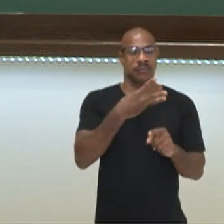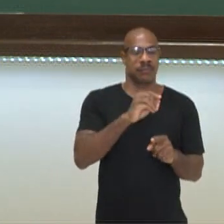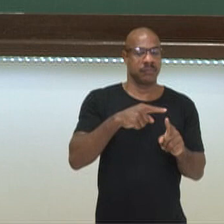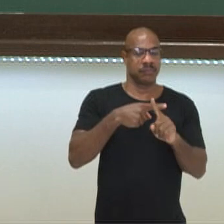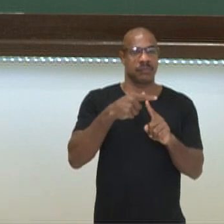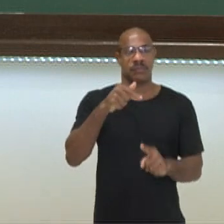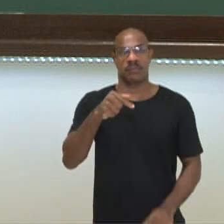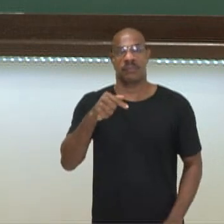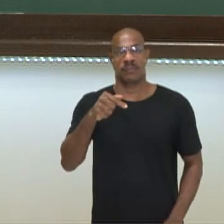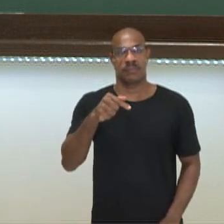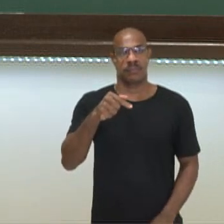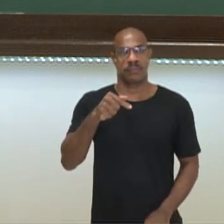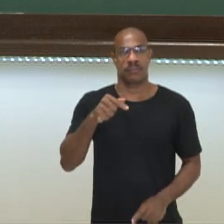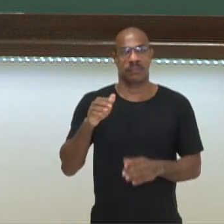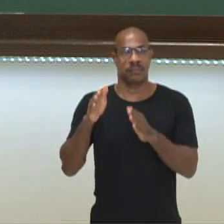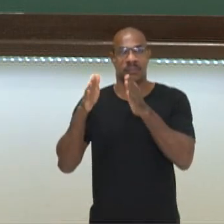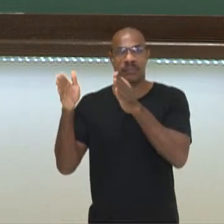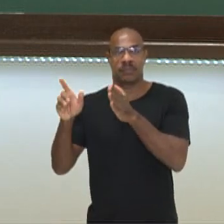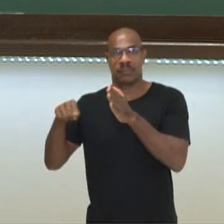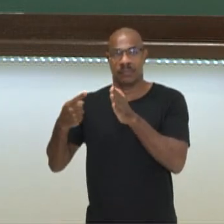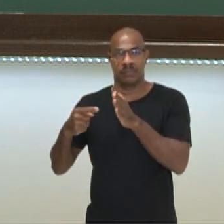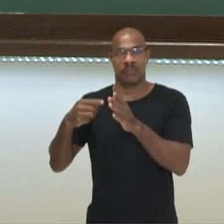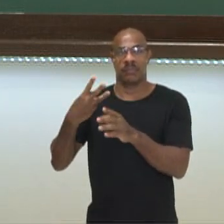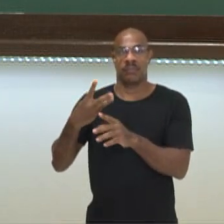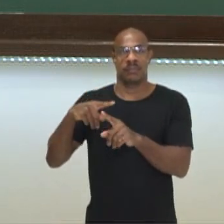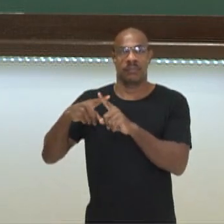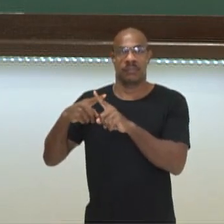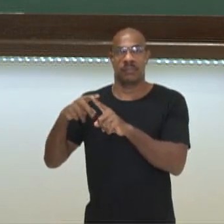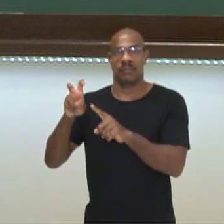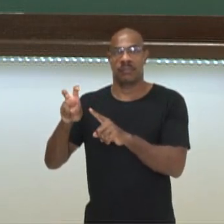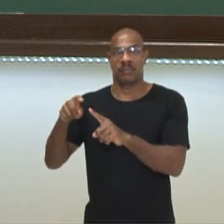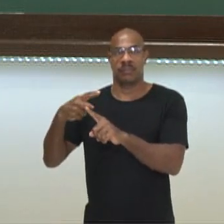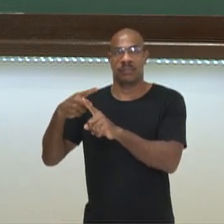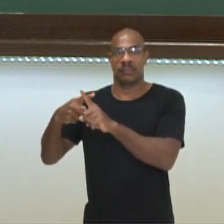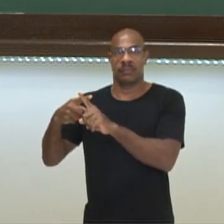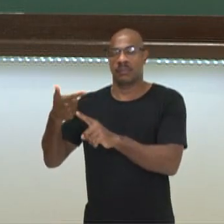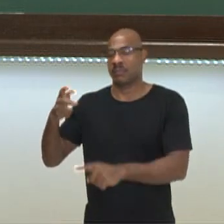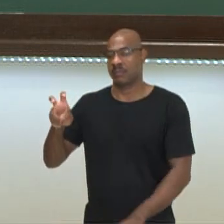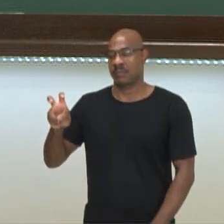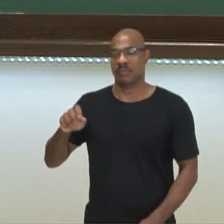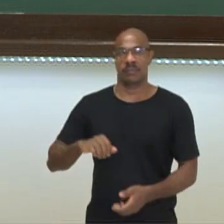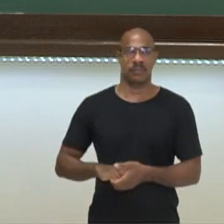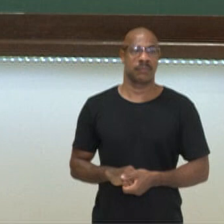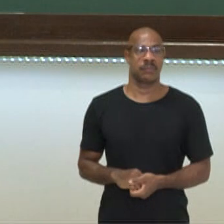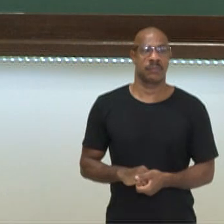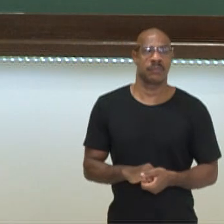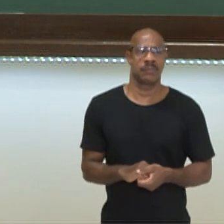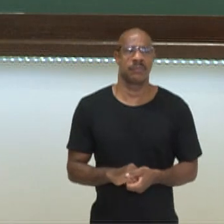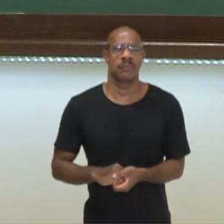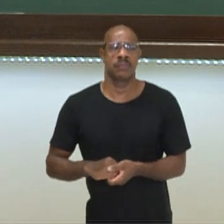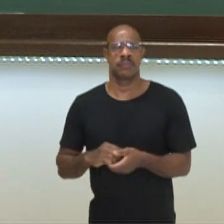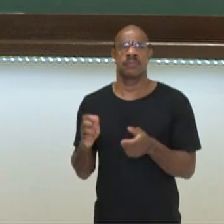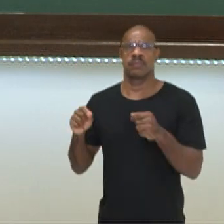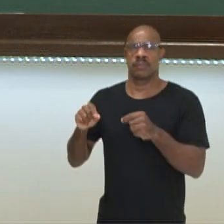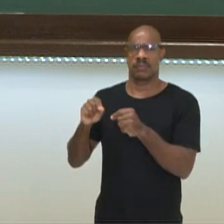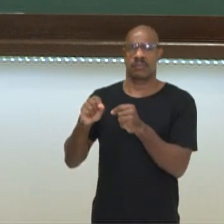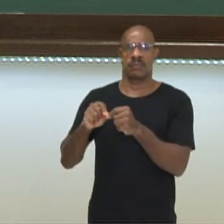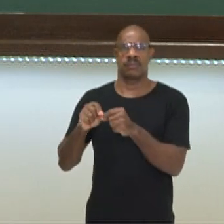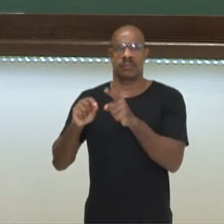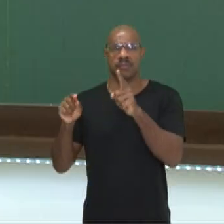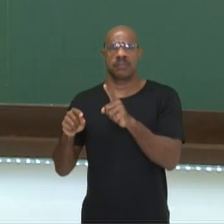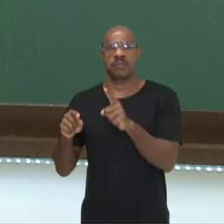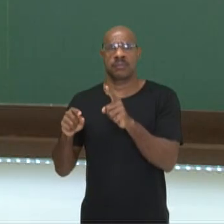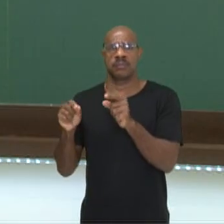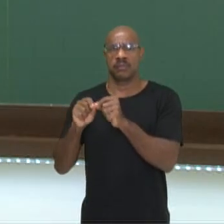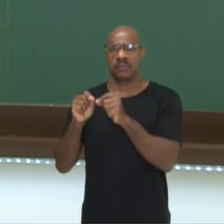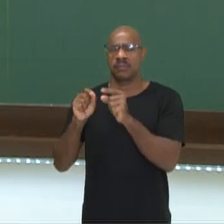7. 3 mais 5 mais 25. Só que observa aqui. Eu posso fazer 3 mais 5, 8,